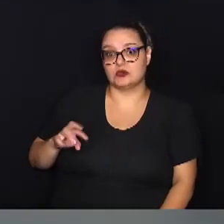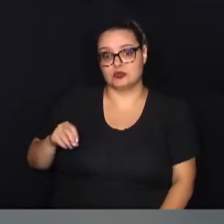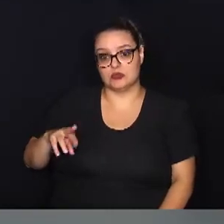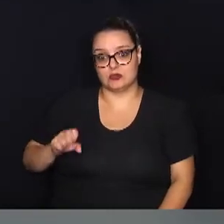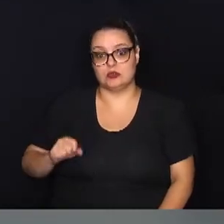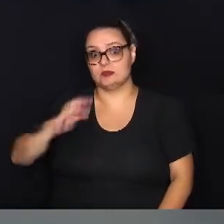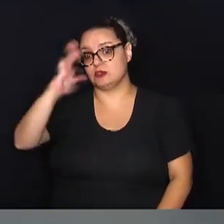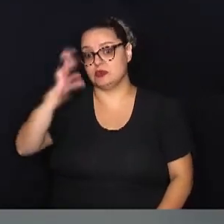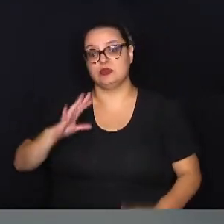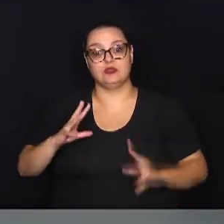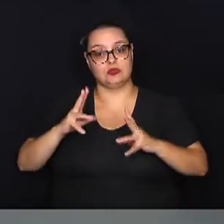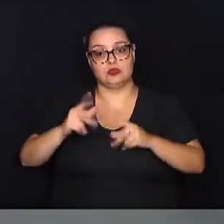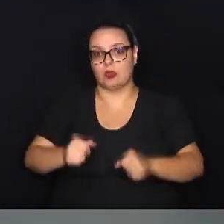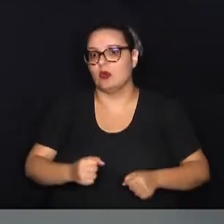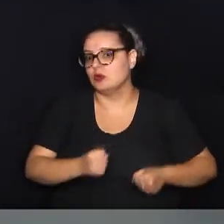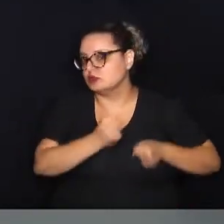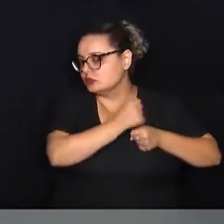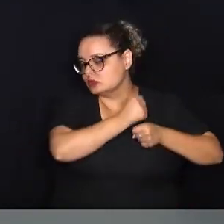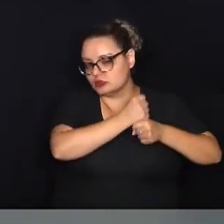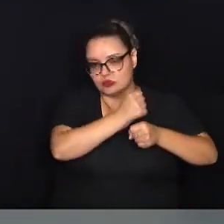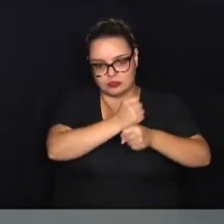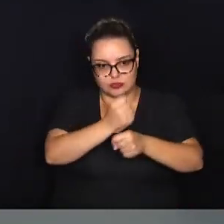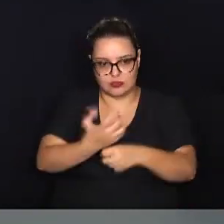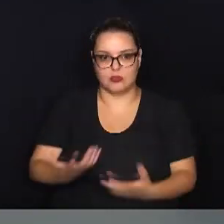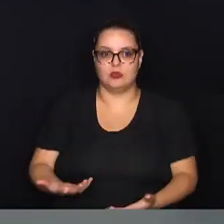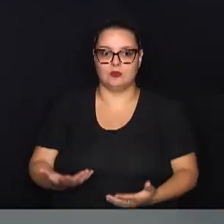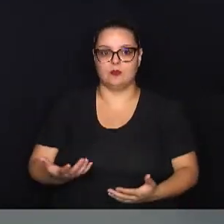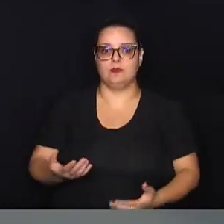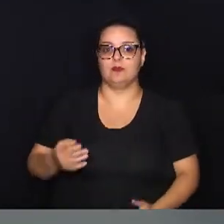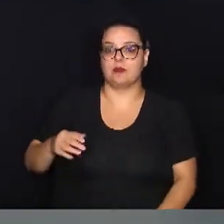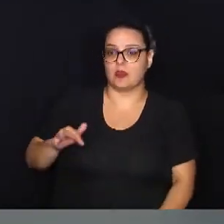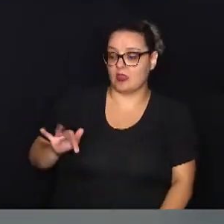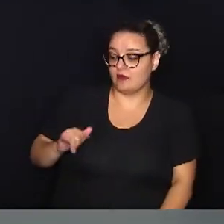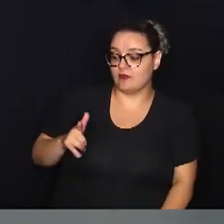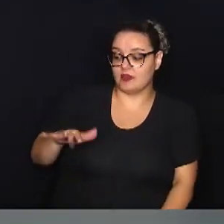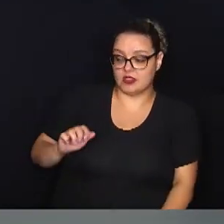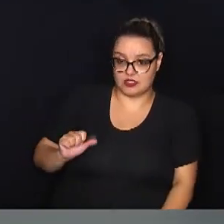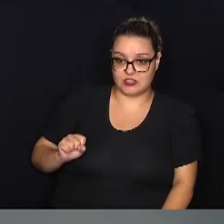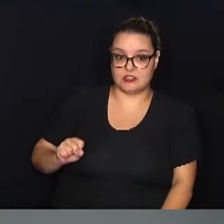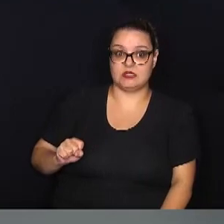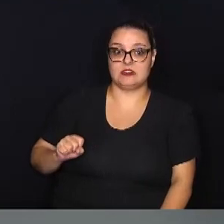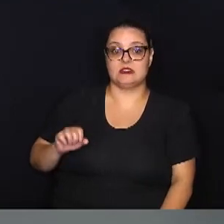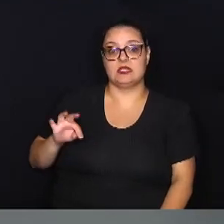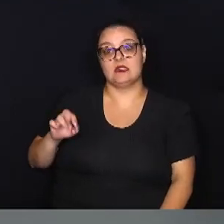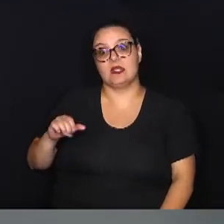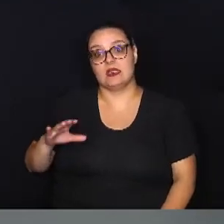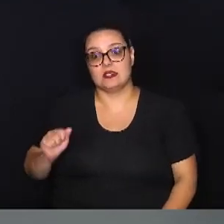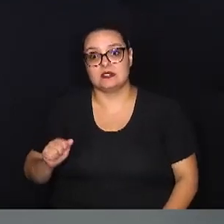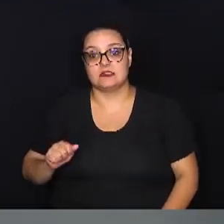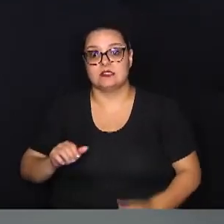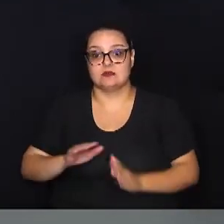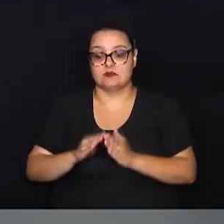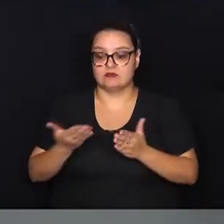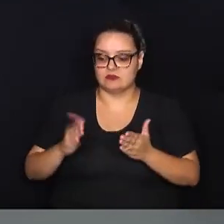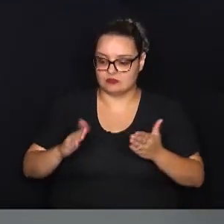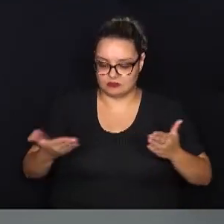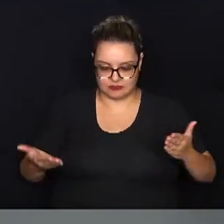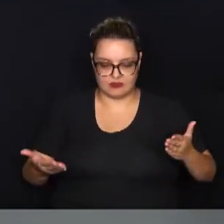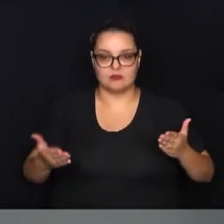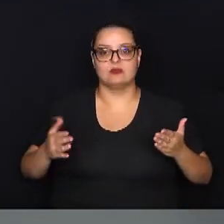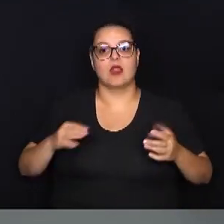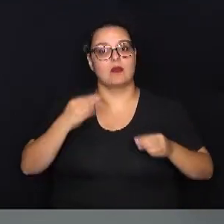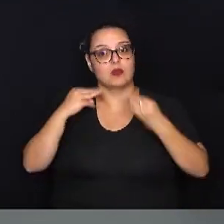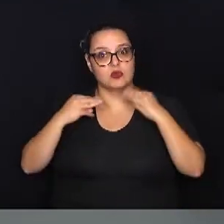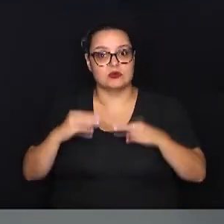os tempos, né? As fichas técnicas, aos encartes, porque tem uma coisa que